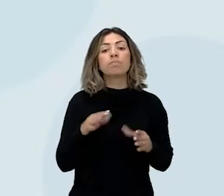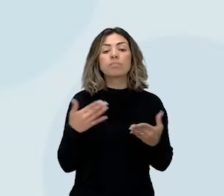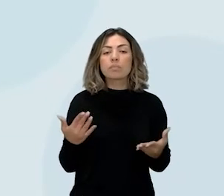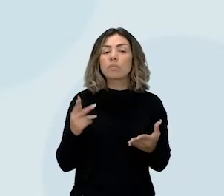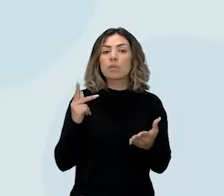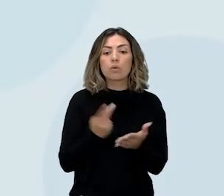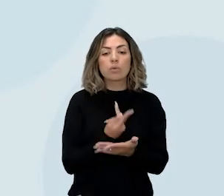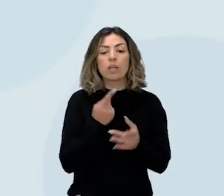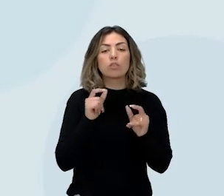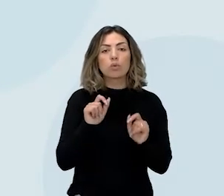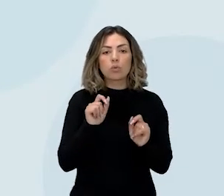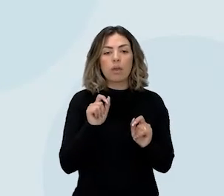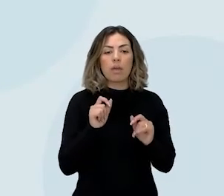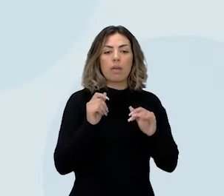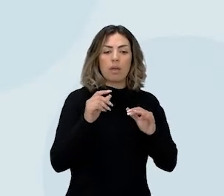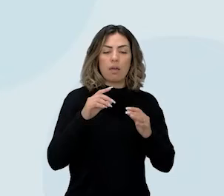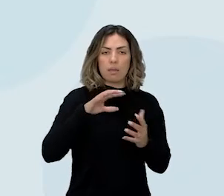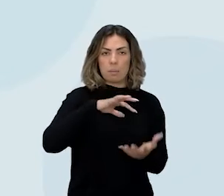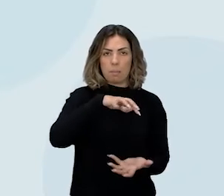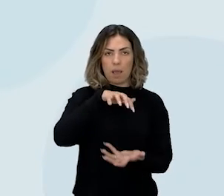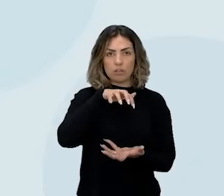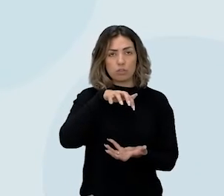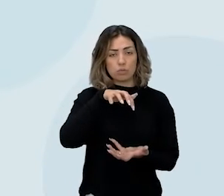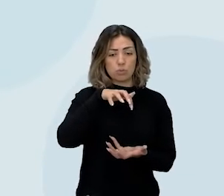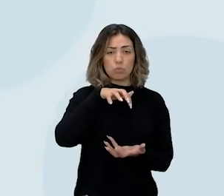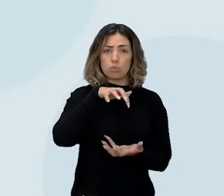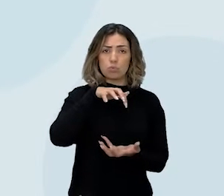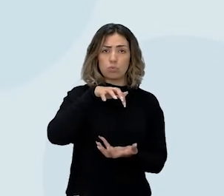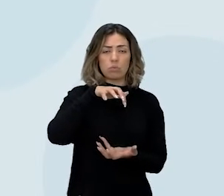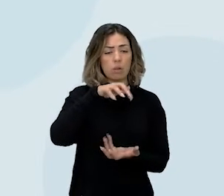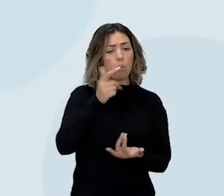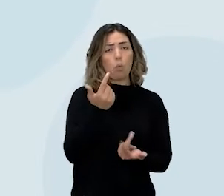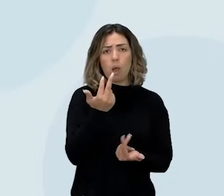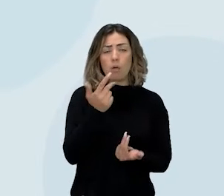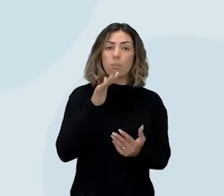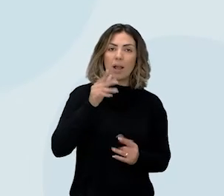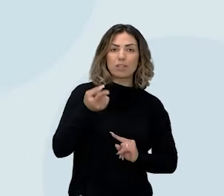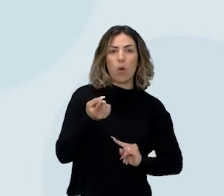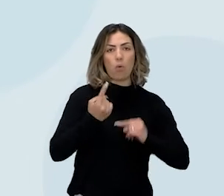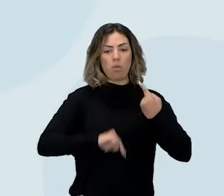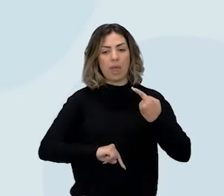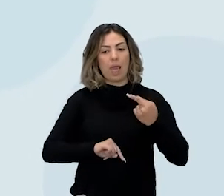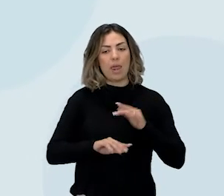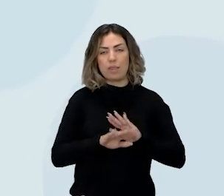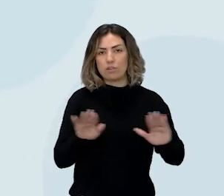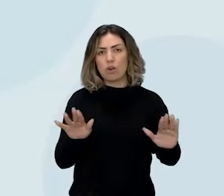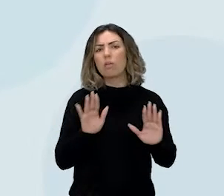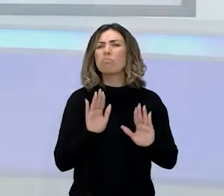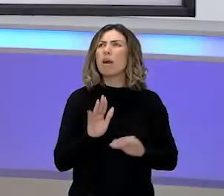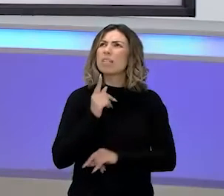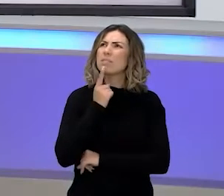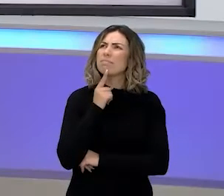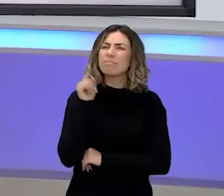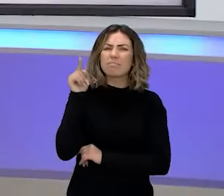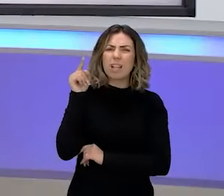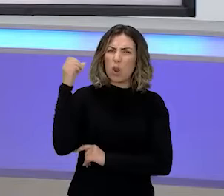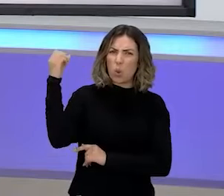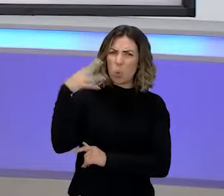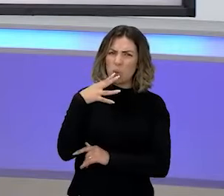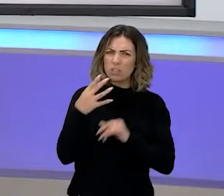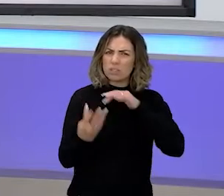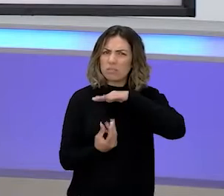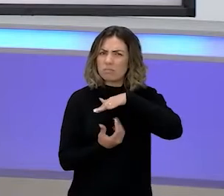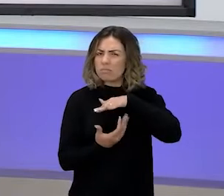acontece na parte de baixo acontece no inverso, na parte de cima. E o que tem a ver isso com a luz, né? Com a lâmpada de